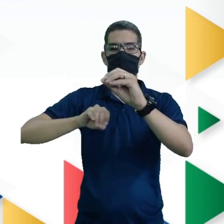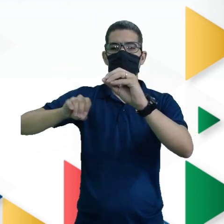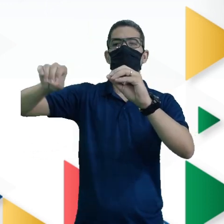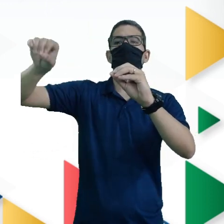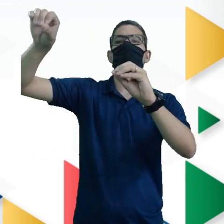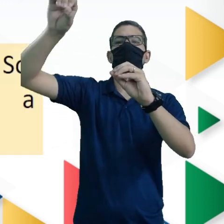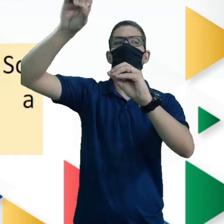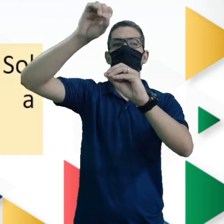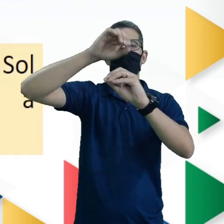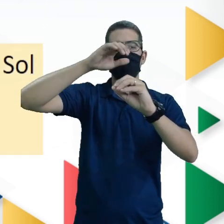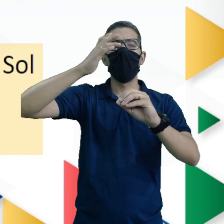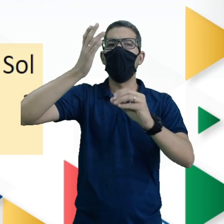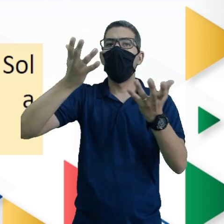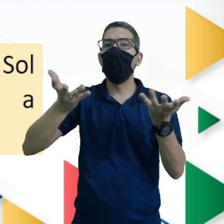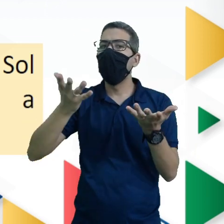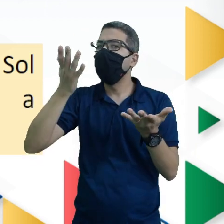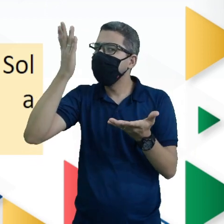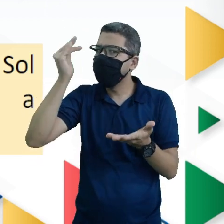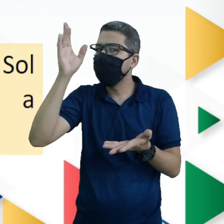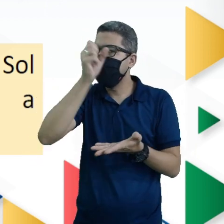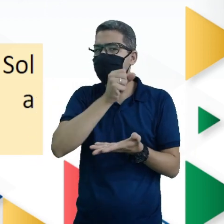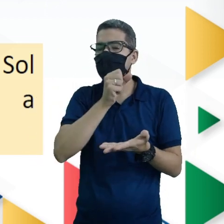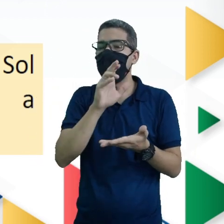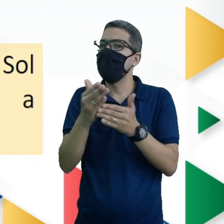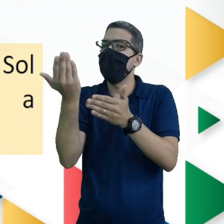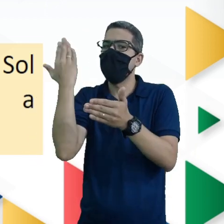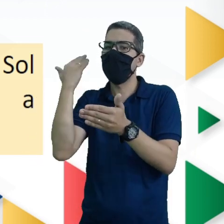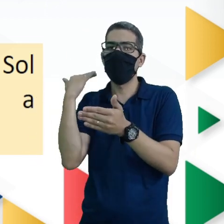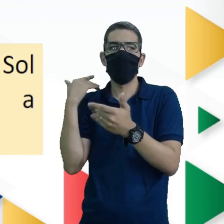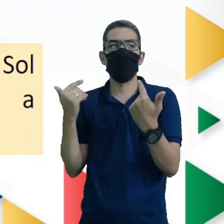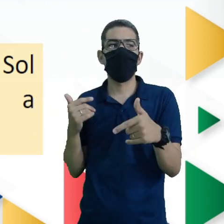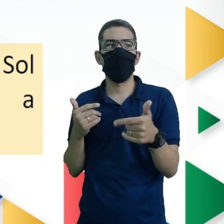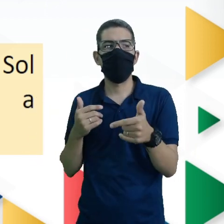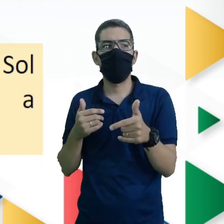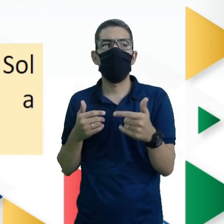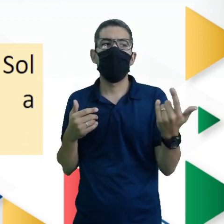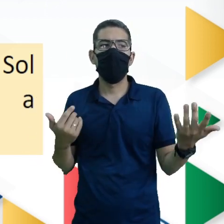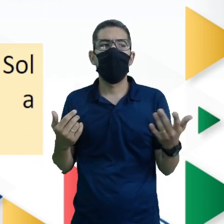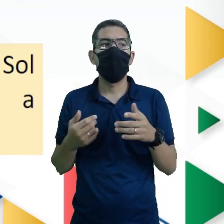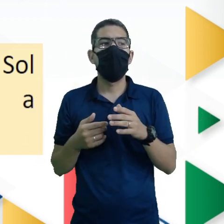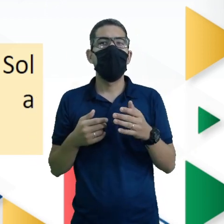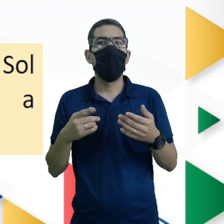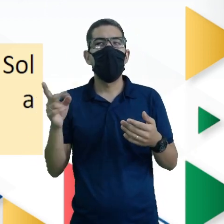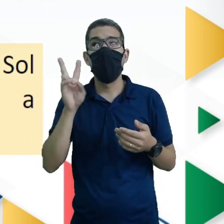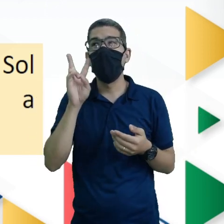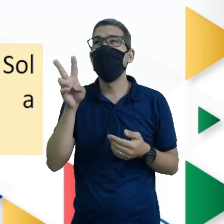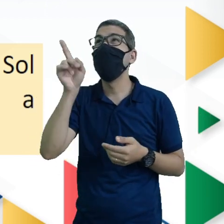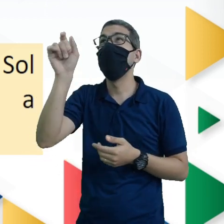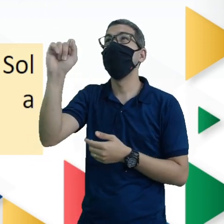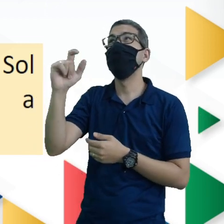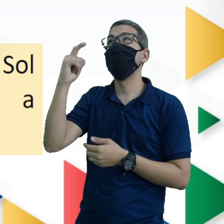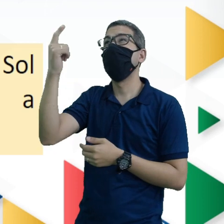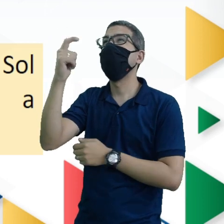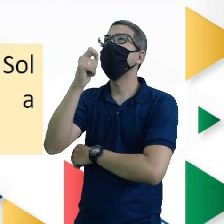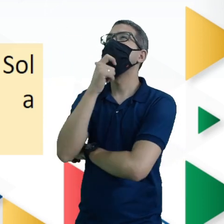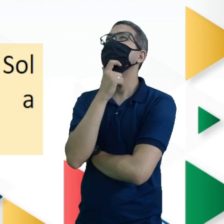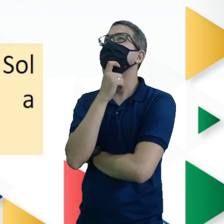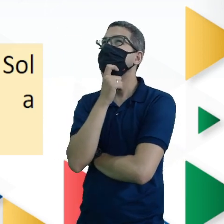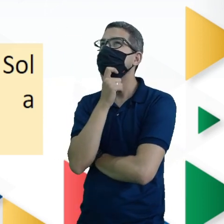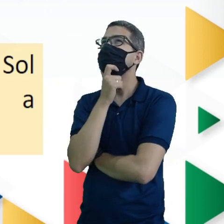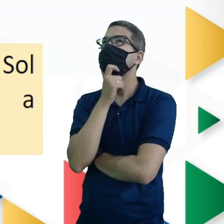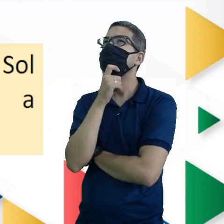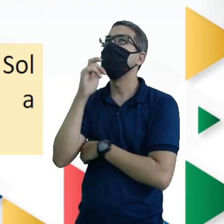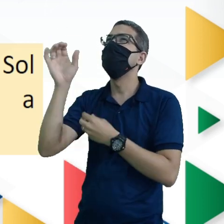caras imaginavam assim. Então, o que eles fizeram? Para esses povos, eles pegaram a ideia que o Sol percorria o equivalente a 1